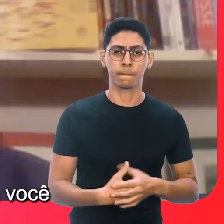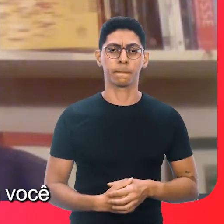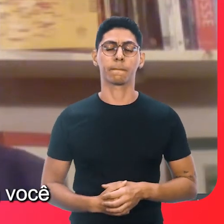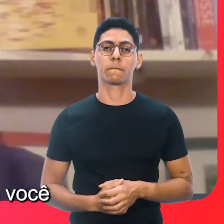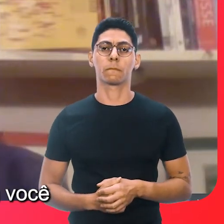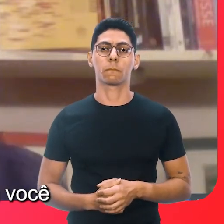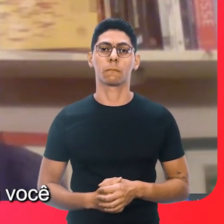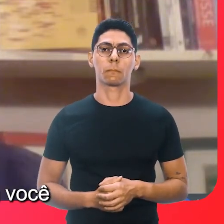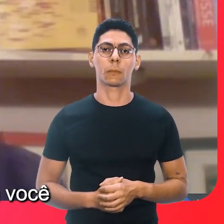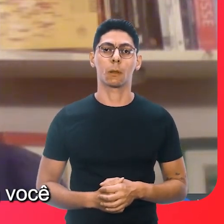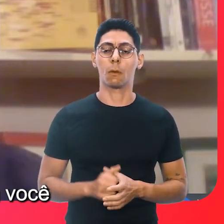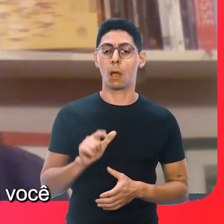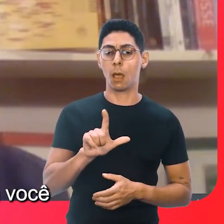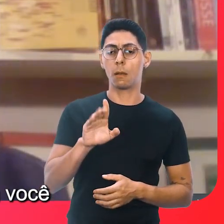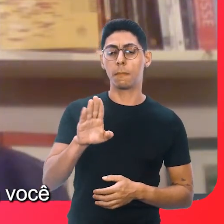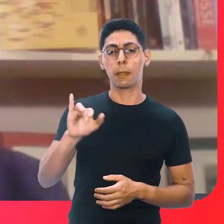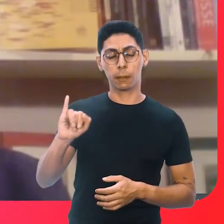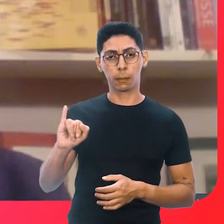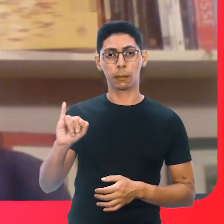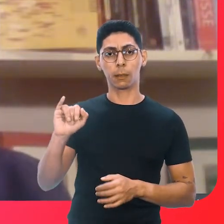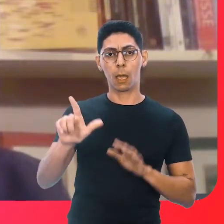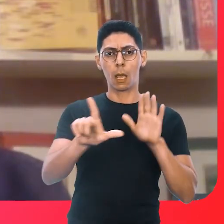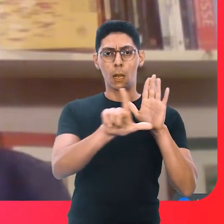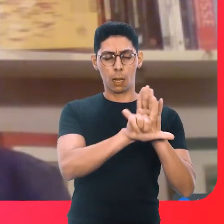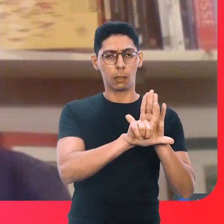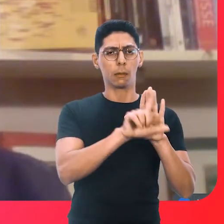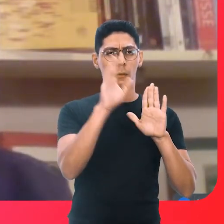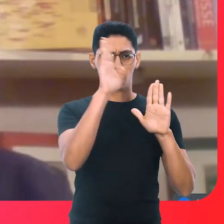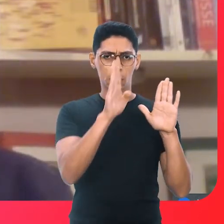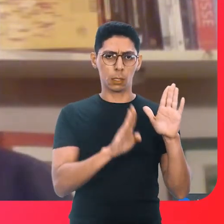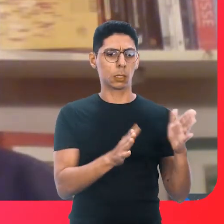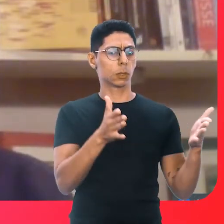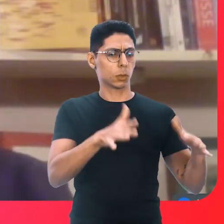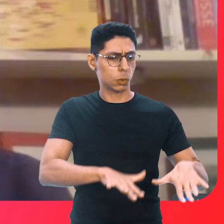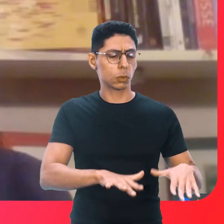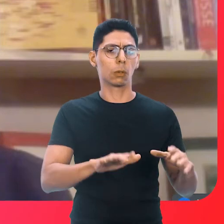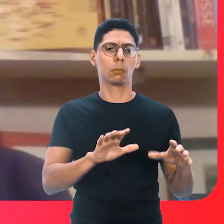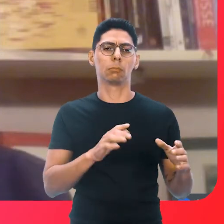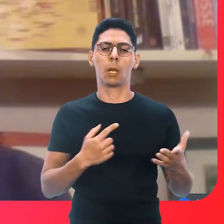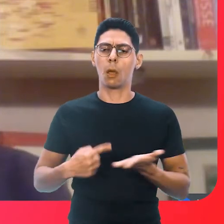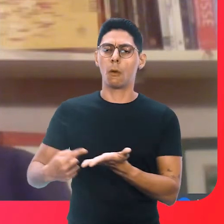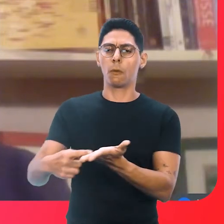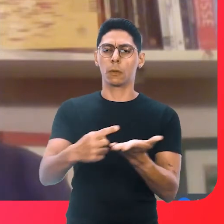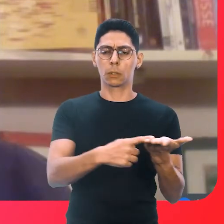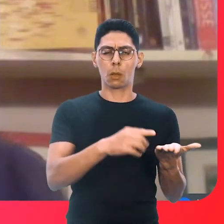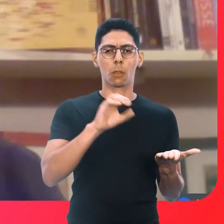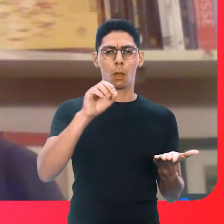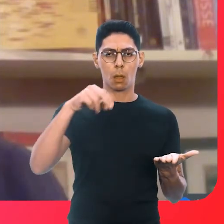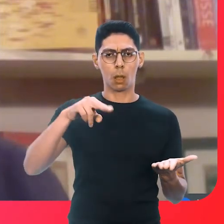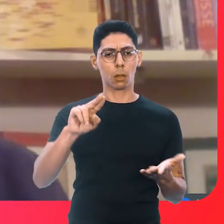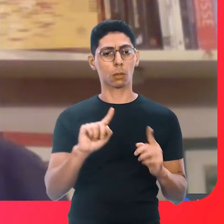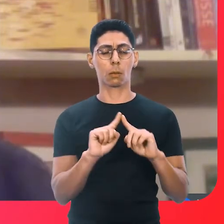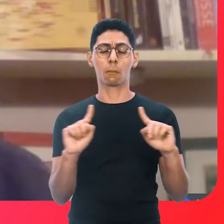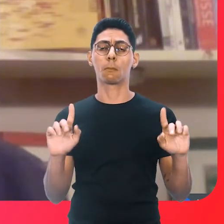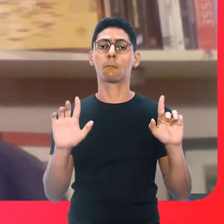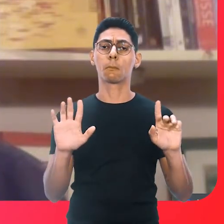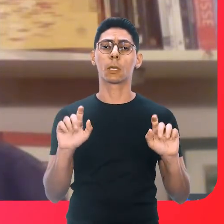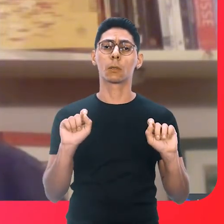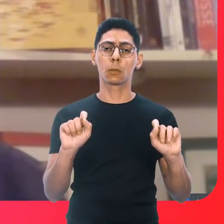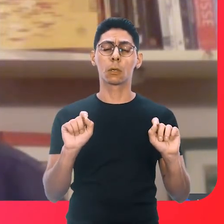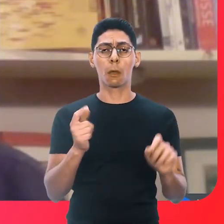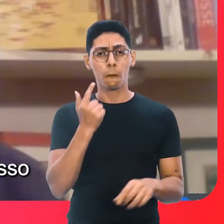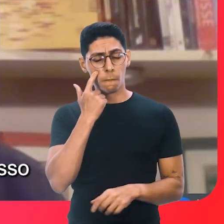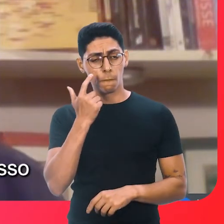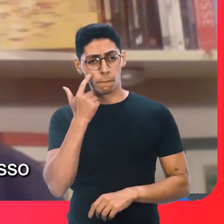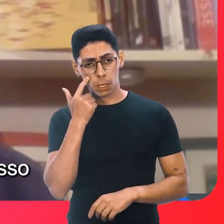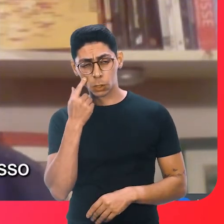Antônio, a LBI, a Lei Brasileira de Inclusão, como você bem citou, a Convenção da ONU e tal, mas eu tenho visto, eu vejo a coisa da